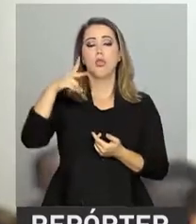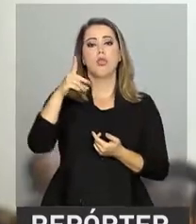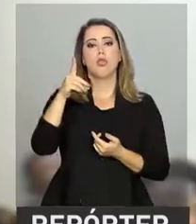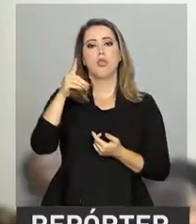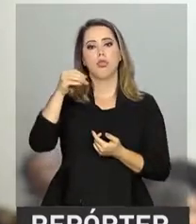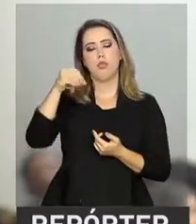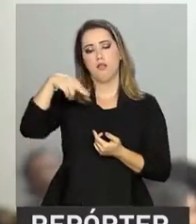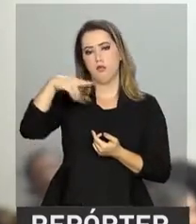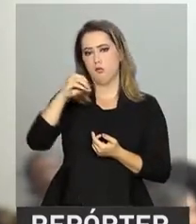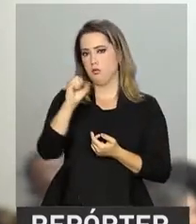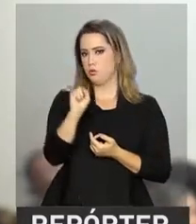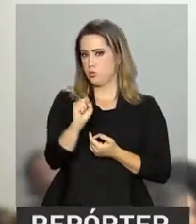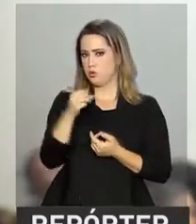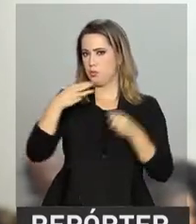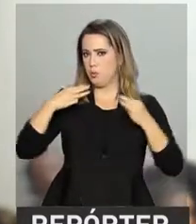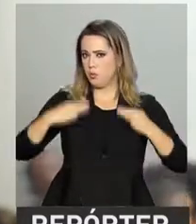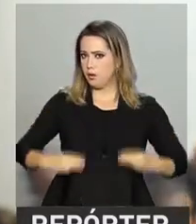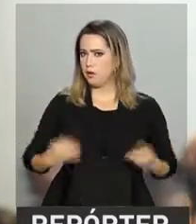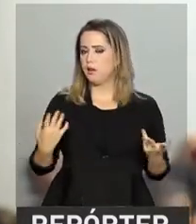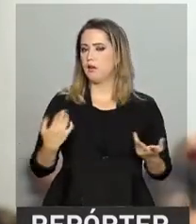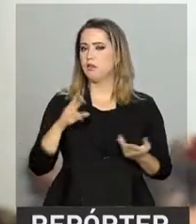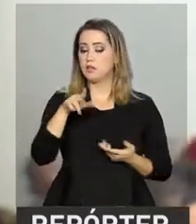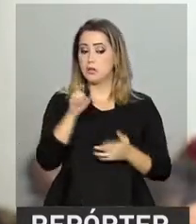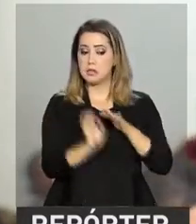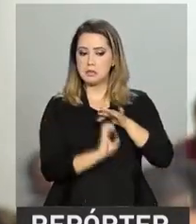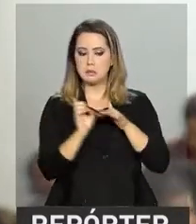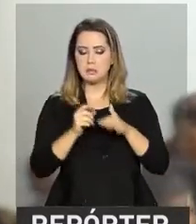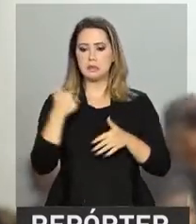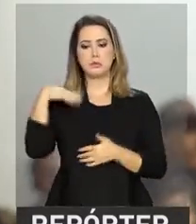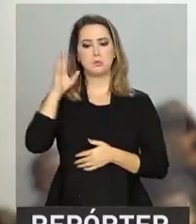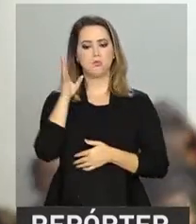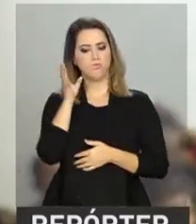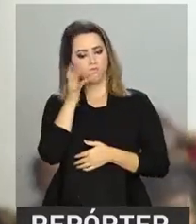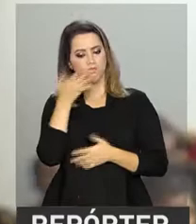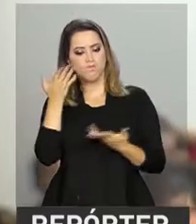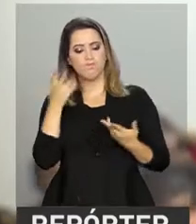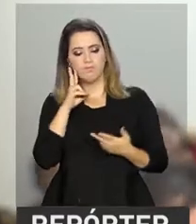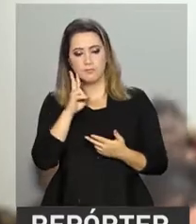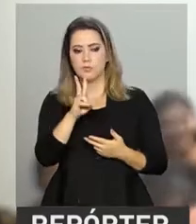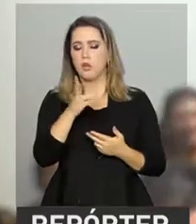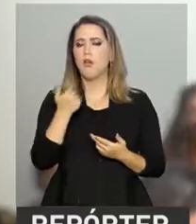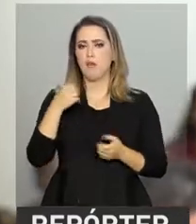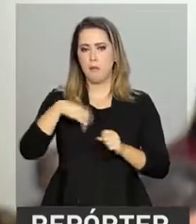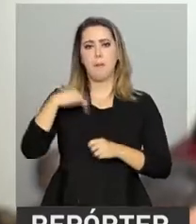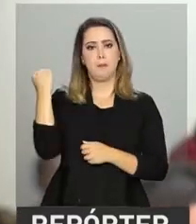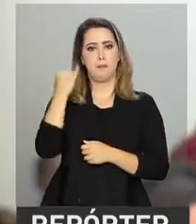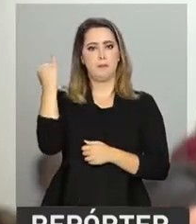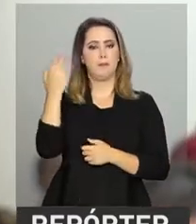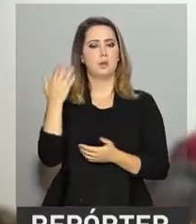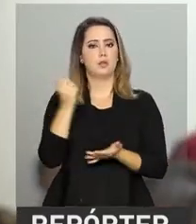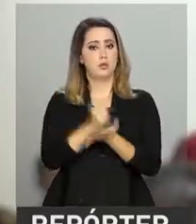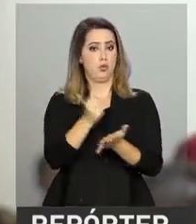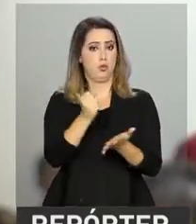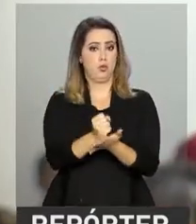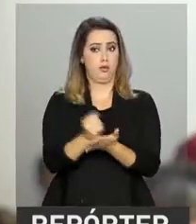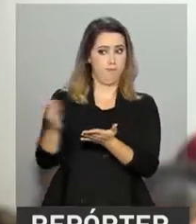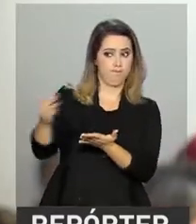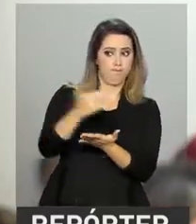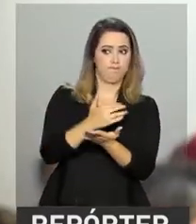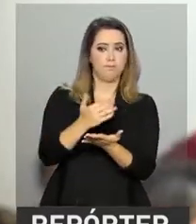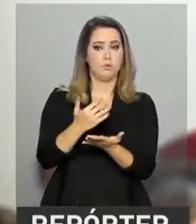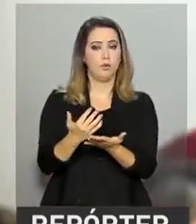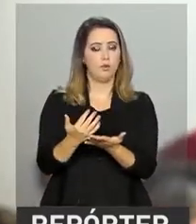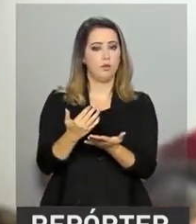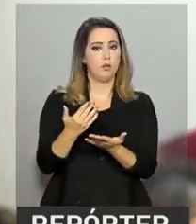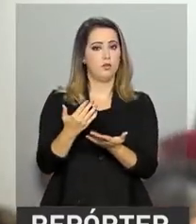você faz com que as empresas tenham mais interesse em contratar. E, ao mesmo tempo,